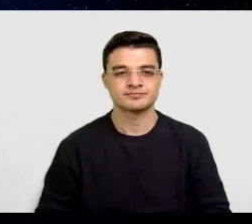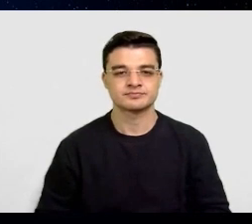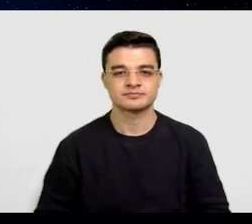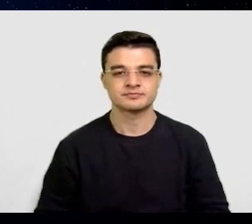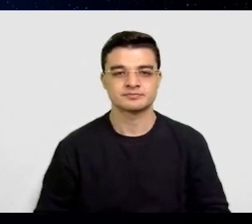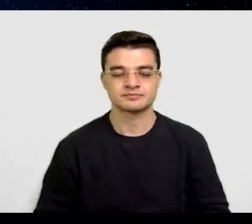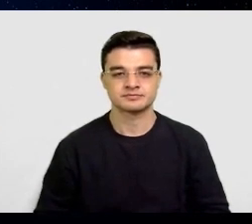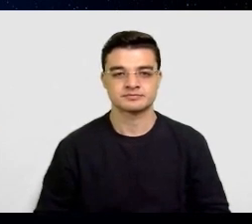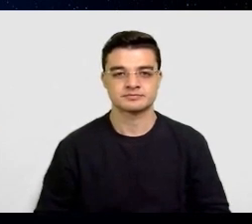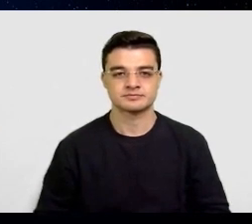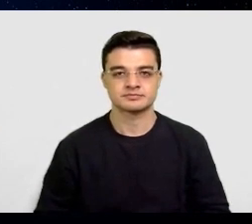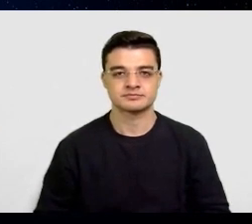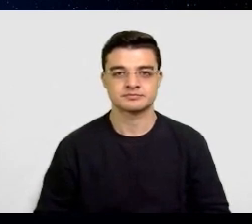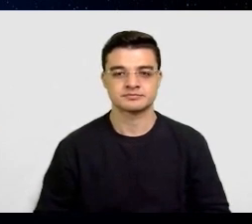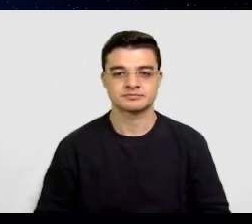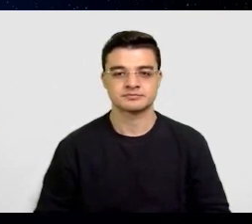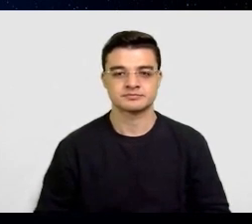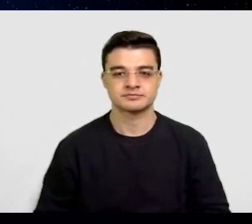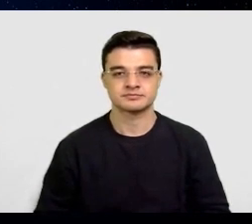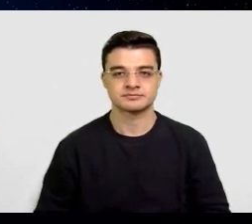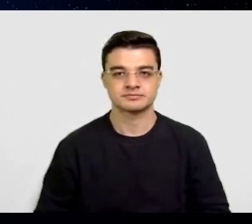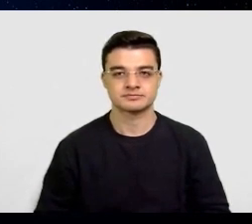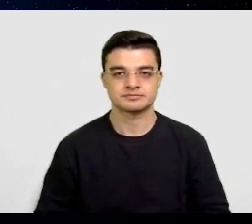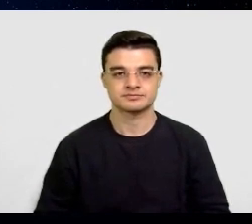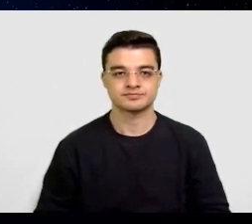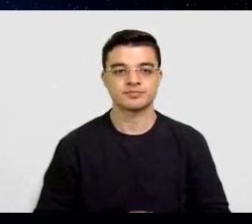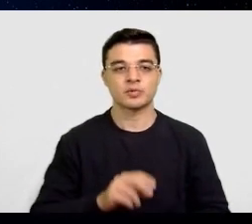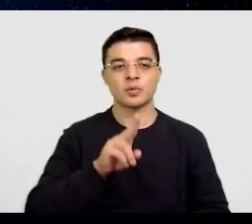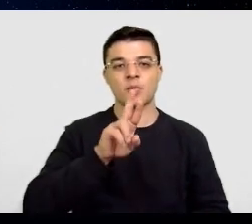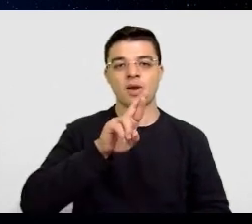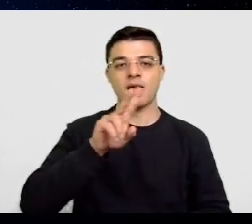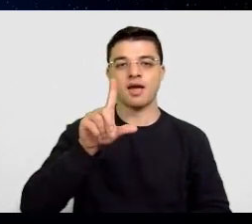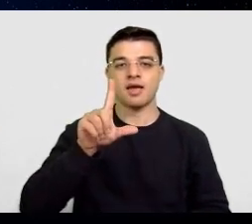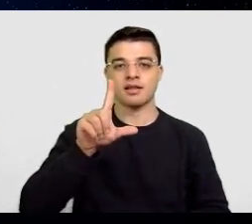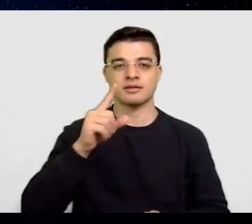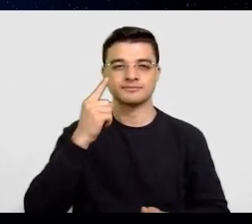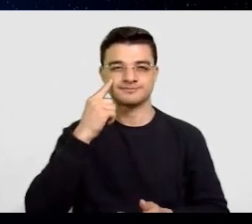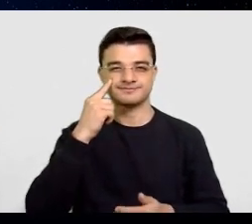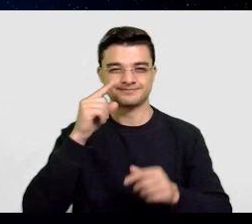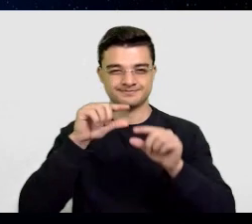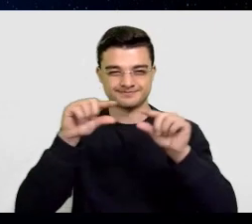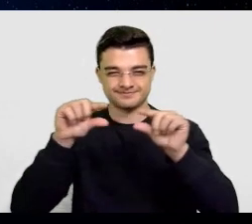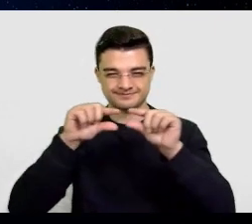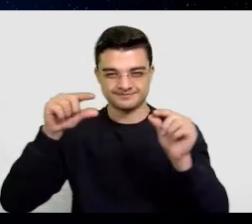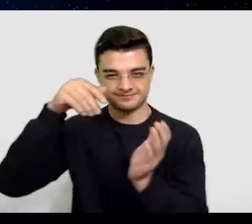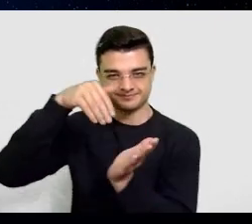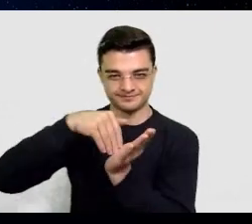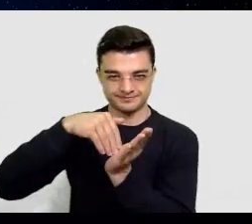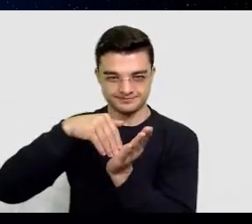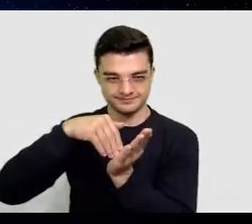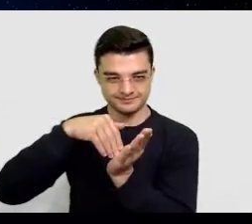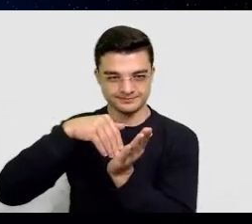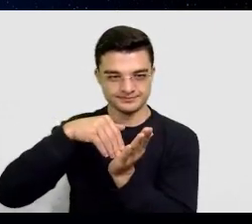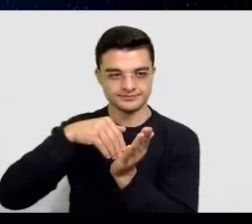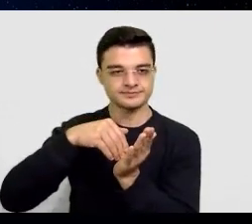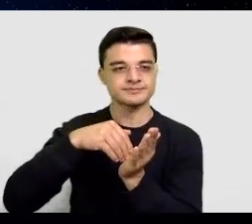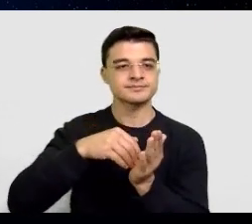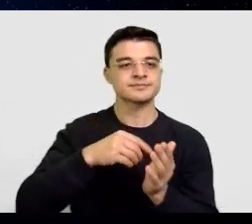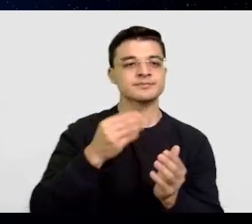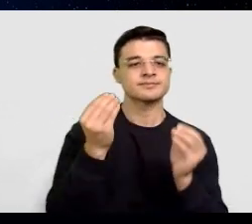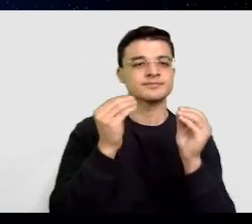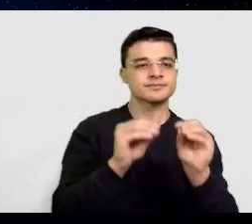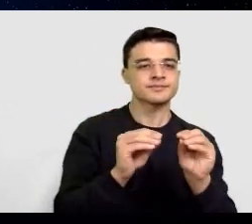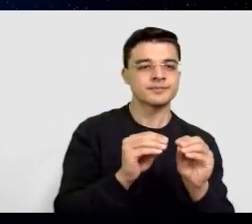tem o finalzinho aqui da URL. Eu comecei a injetar caracteres por 120,